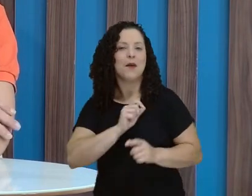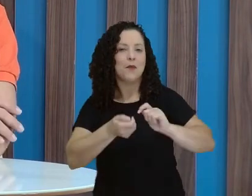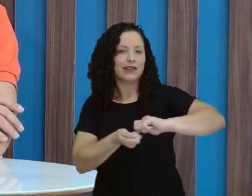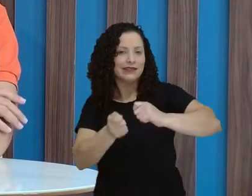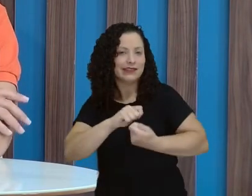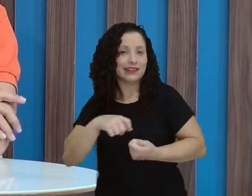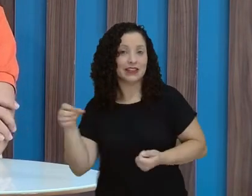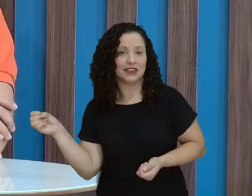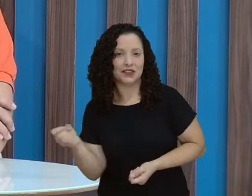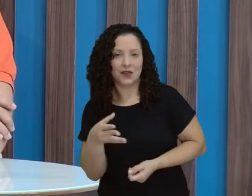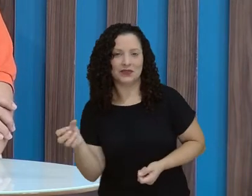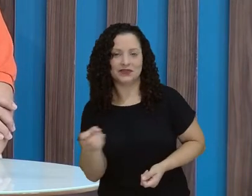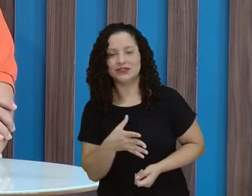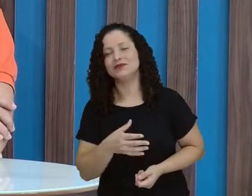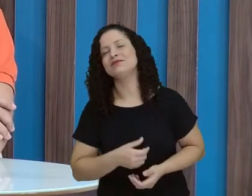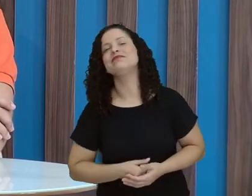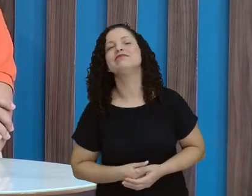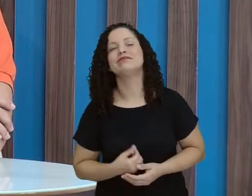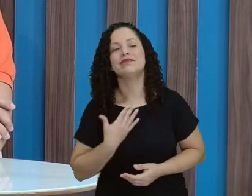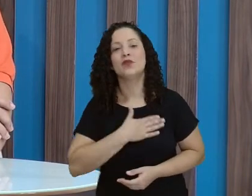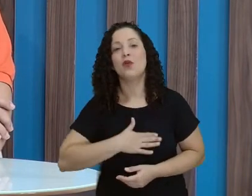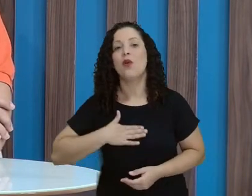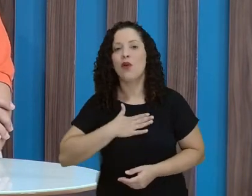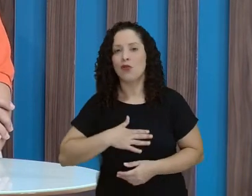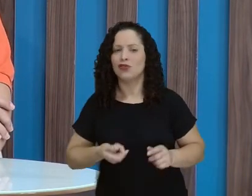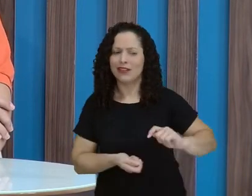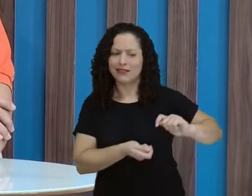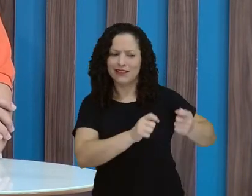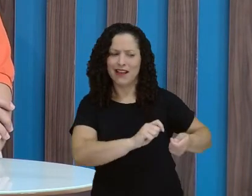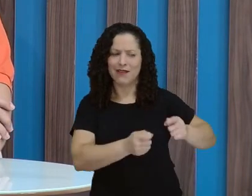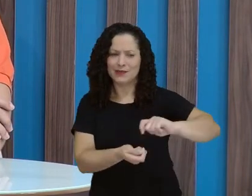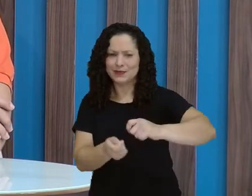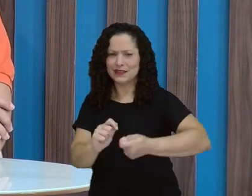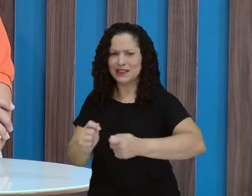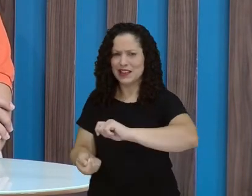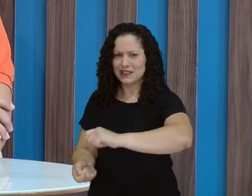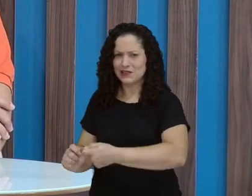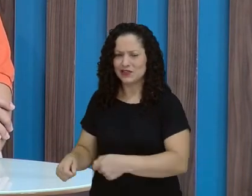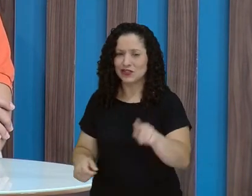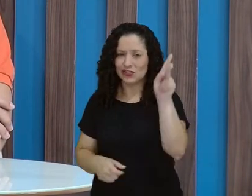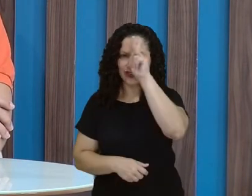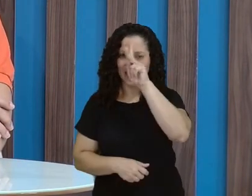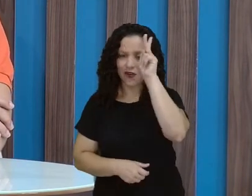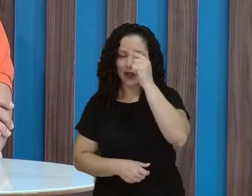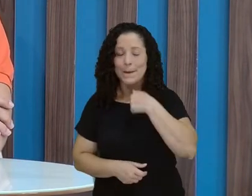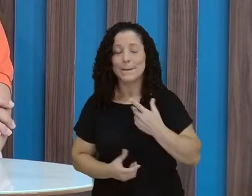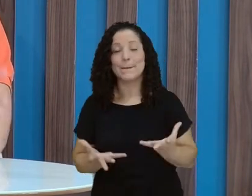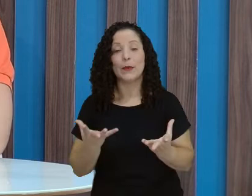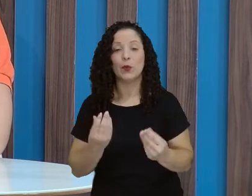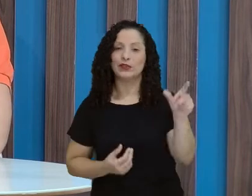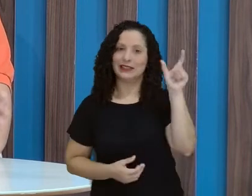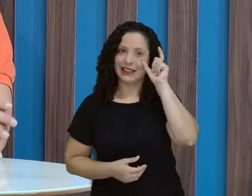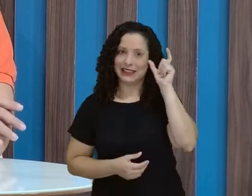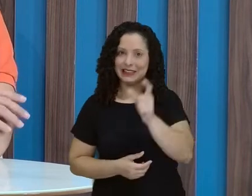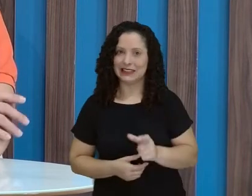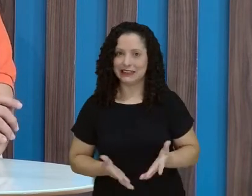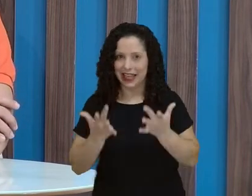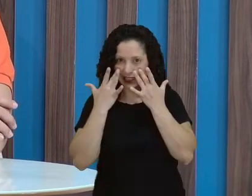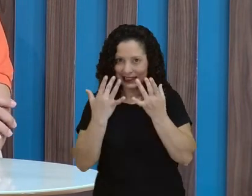versões, aliás, melhor dizendo, essas outras versões da história dos 3 porquinhos. É muito interessante. Fica atento